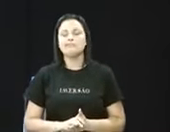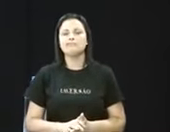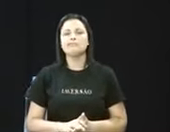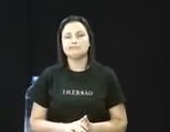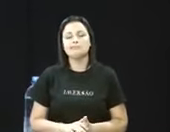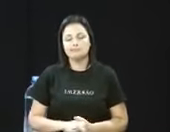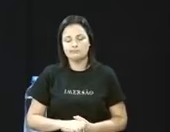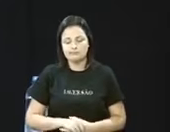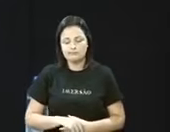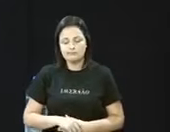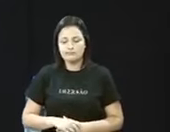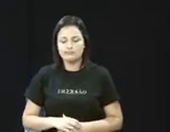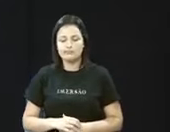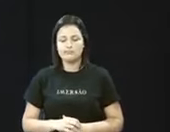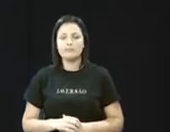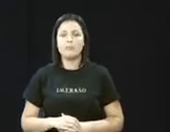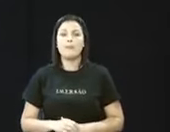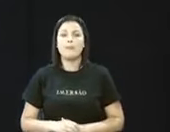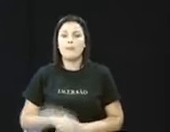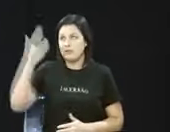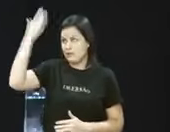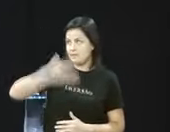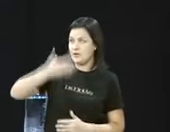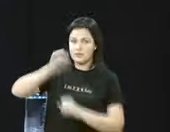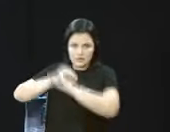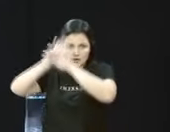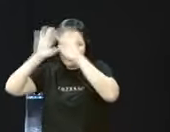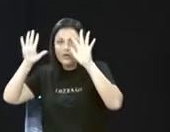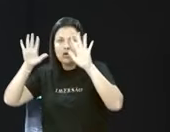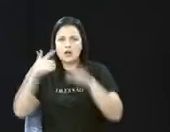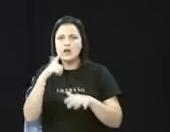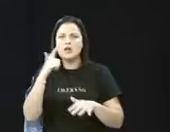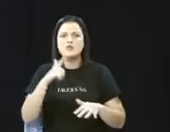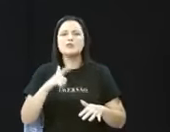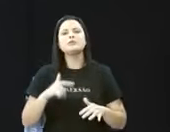sabes. Porque diante da glória não tem pose, diante da glória tem verdade.